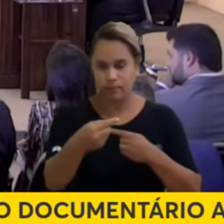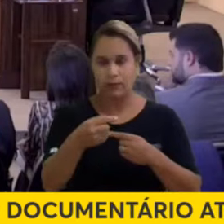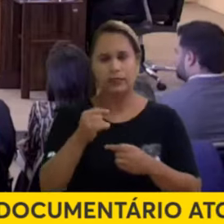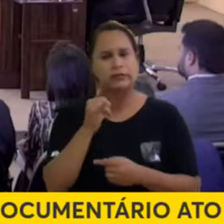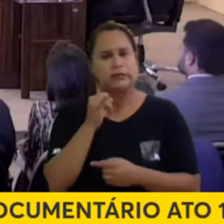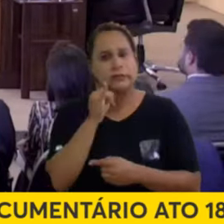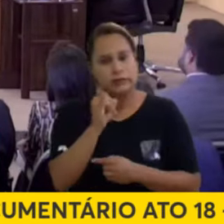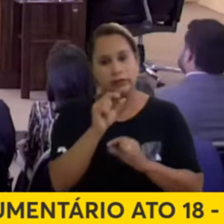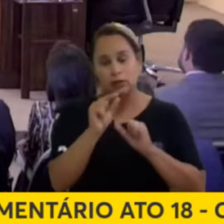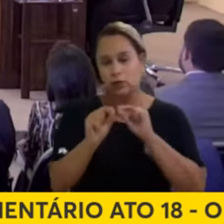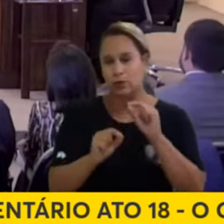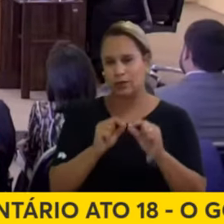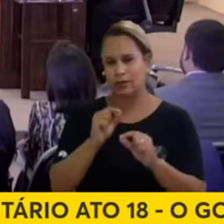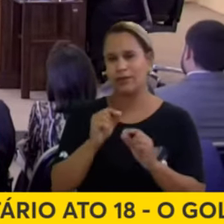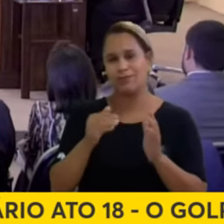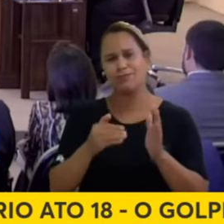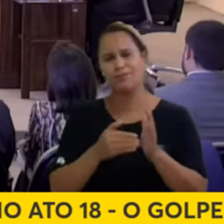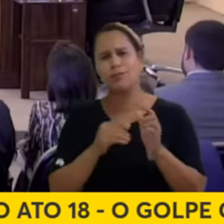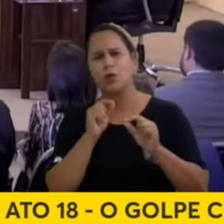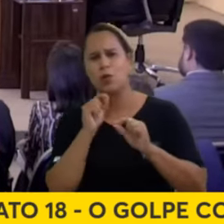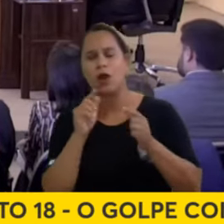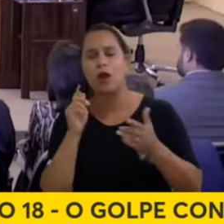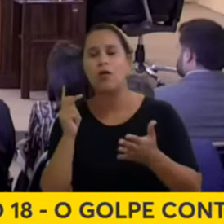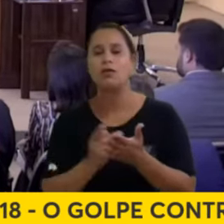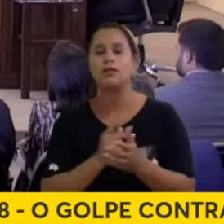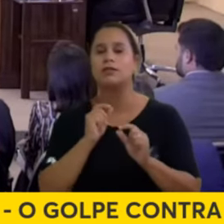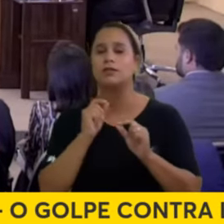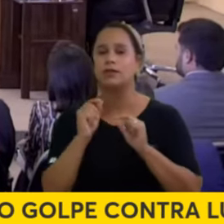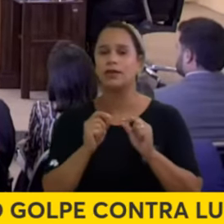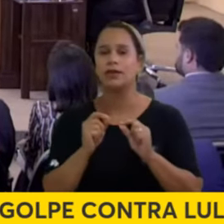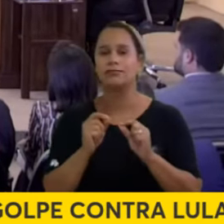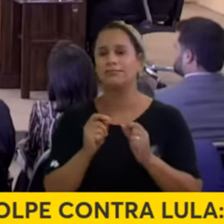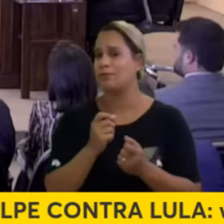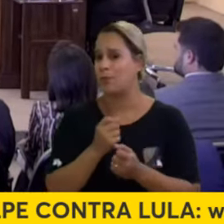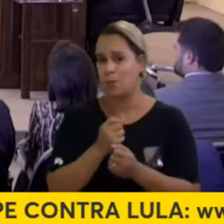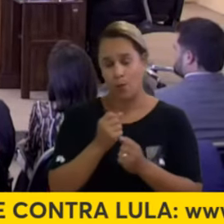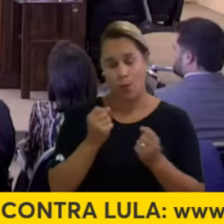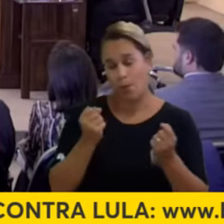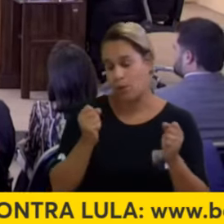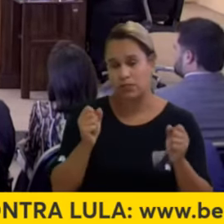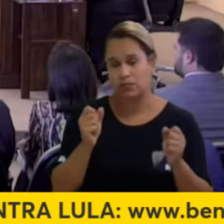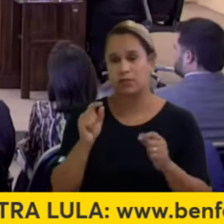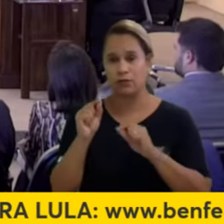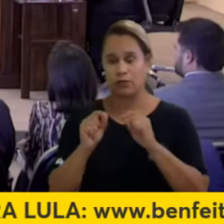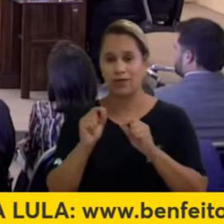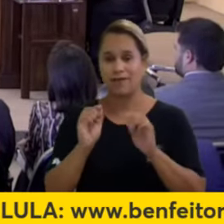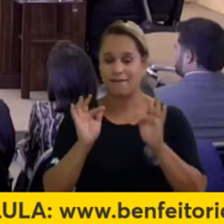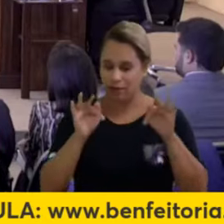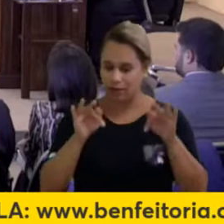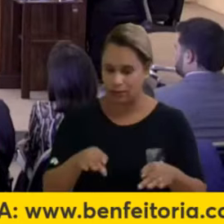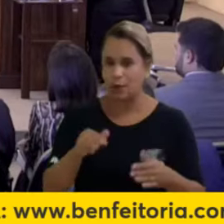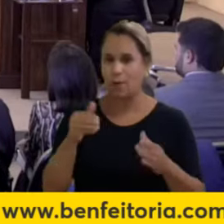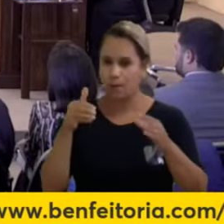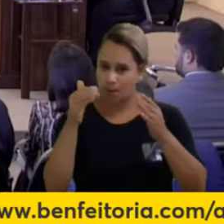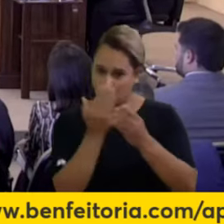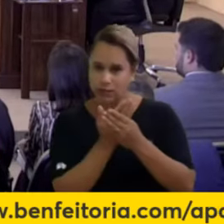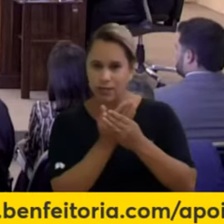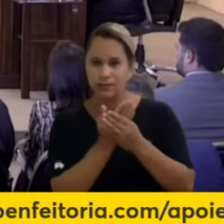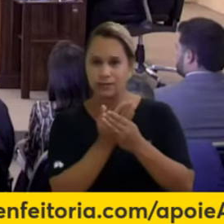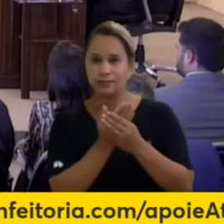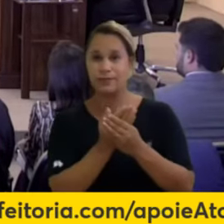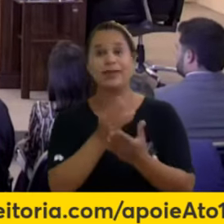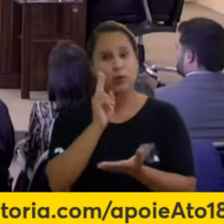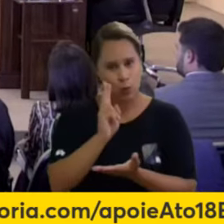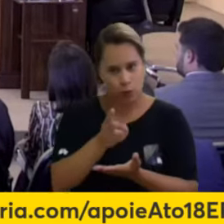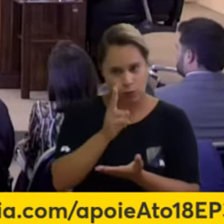em última hipótese segunda-feira não for possível encerrar o processo ele continua o dia 9 então a intenção é que no